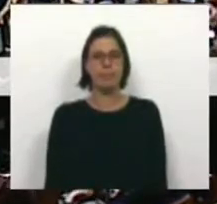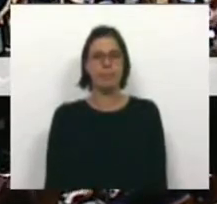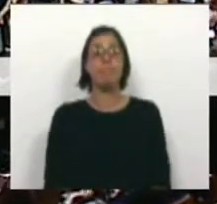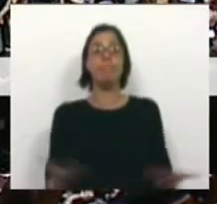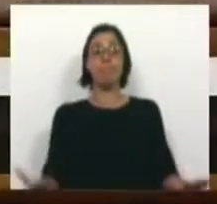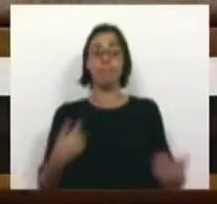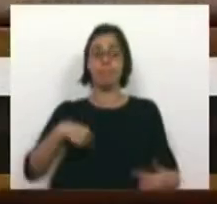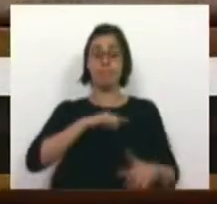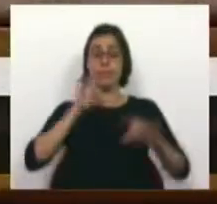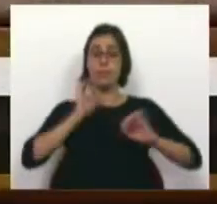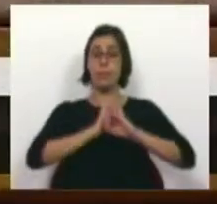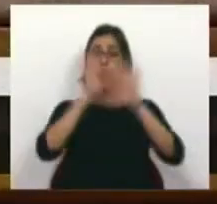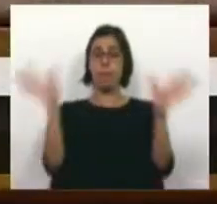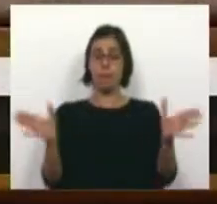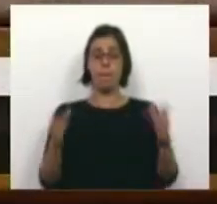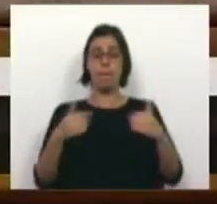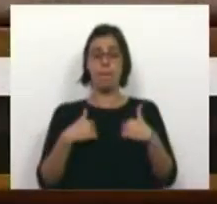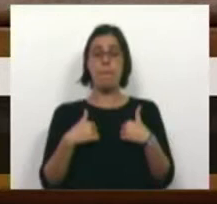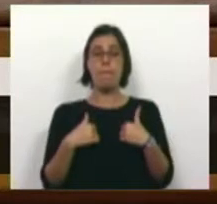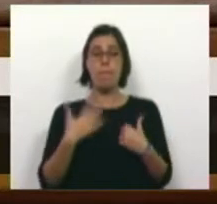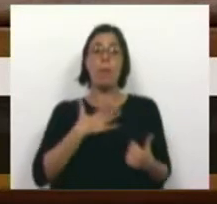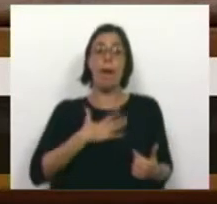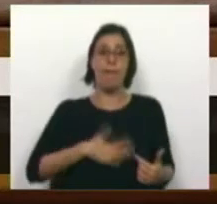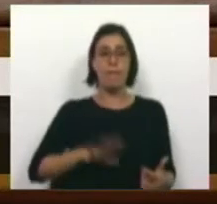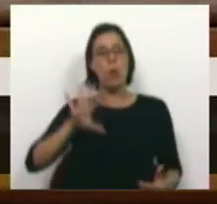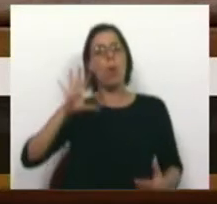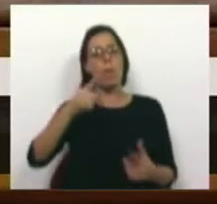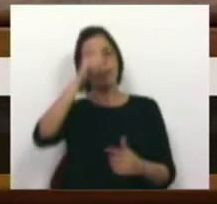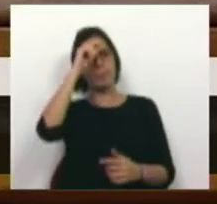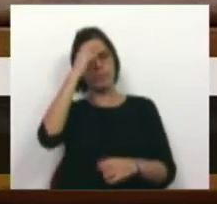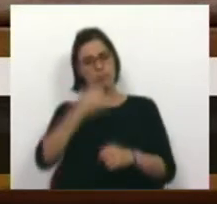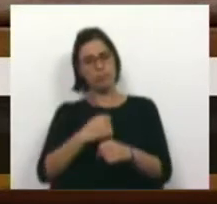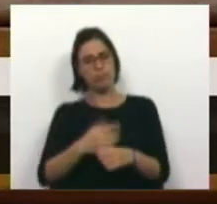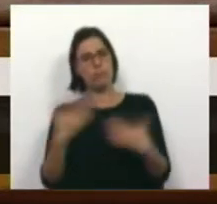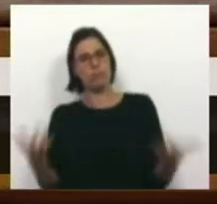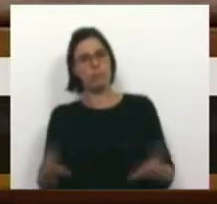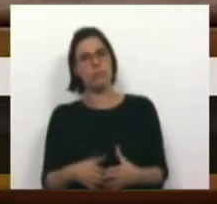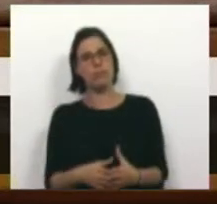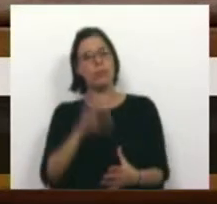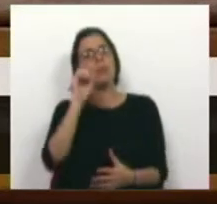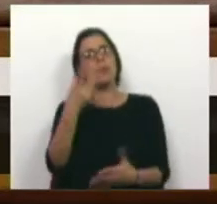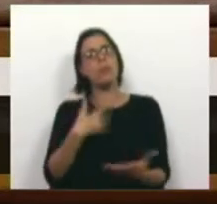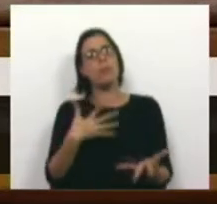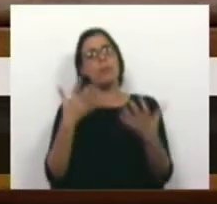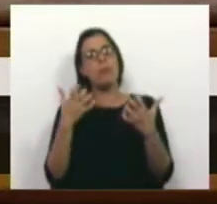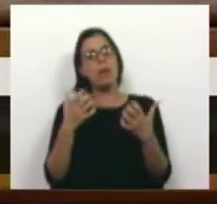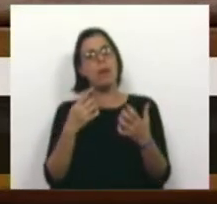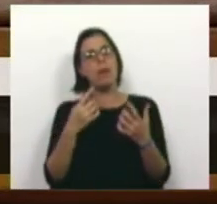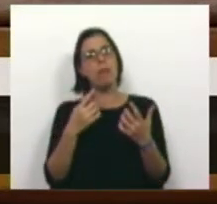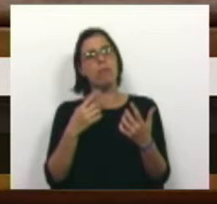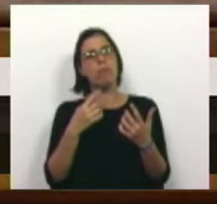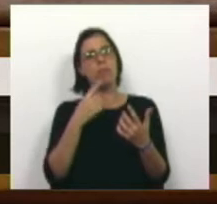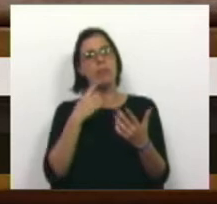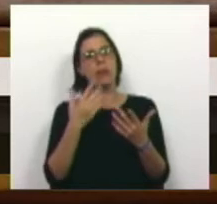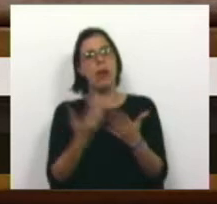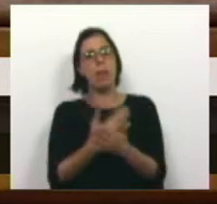E sejamos claros, é que nós ou queremos um país que respeite o trabalho ou queremos uma imensa